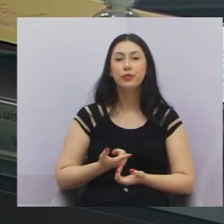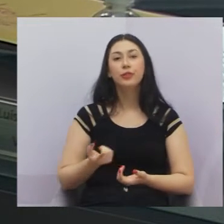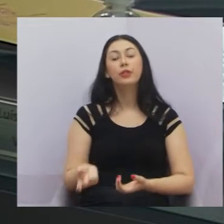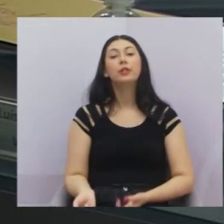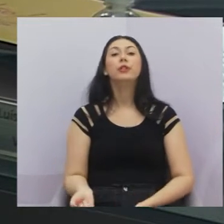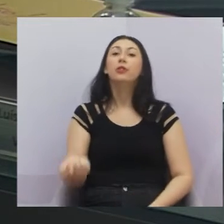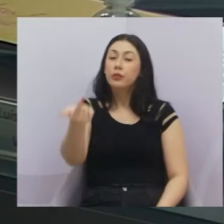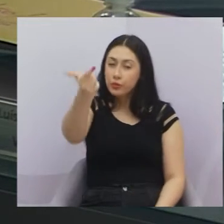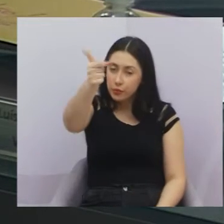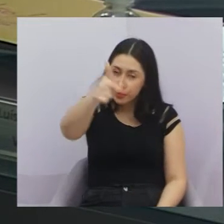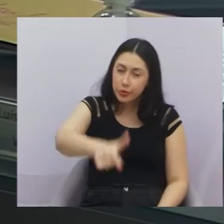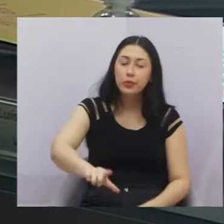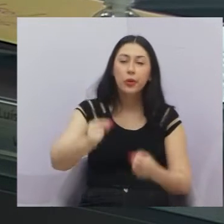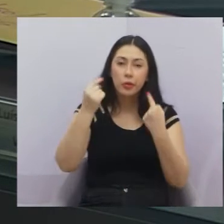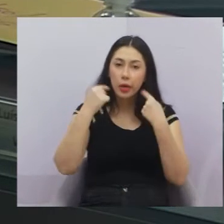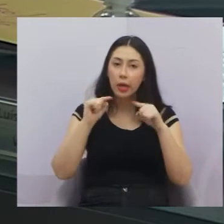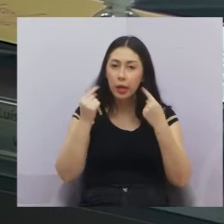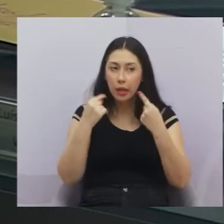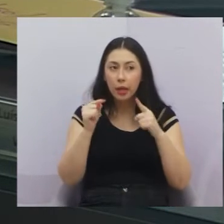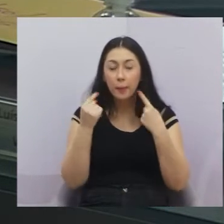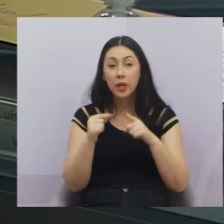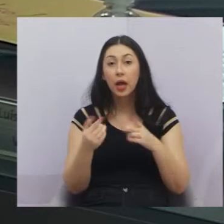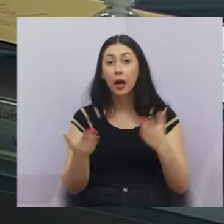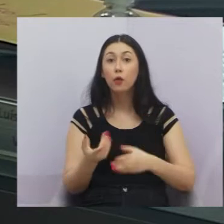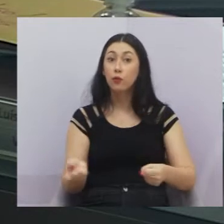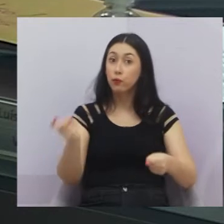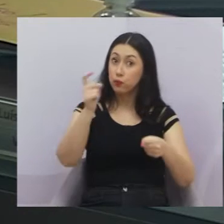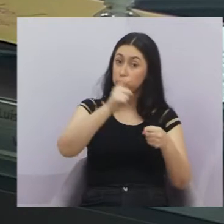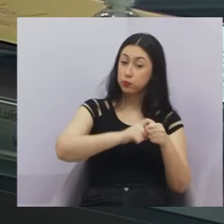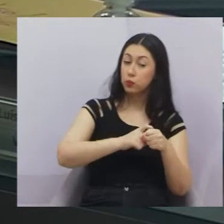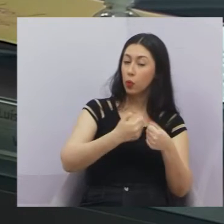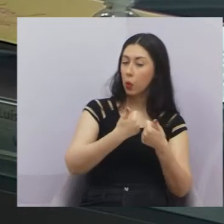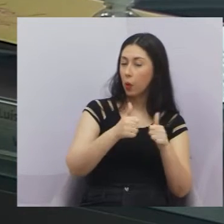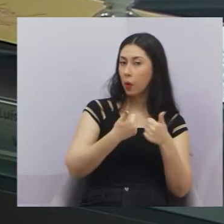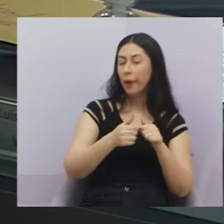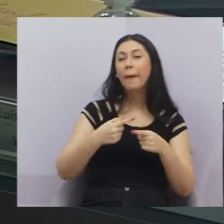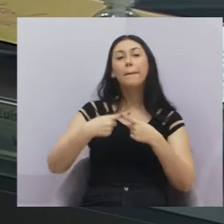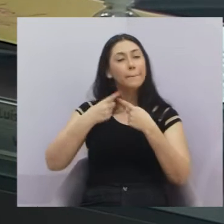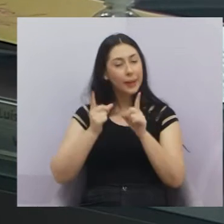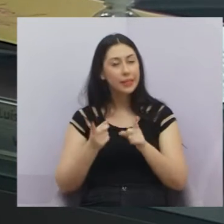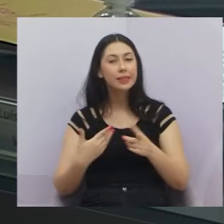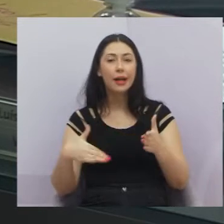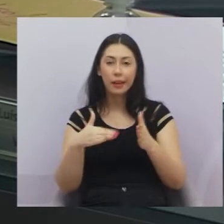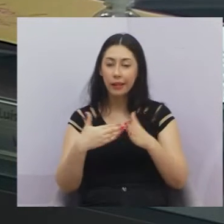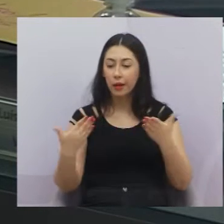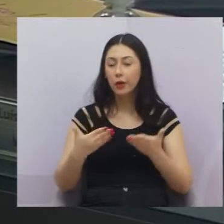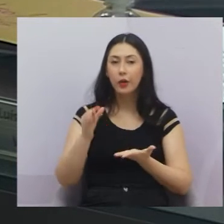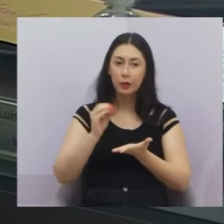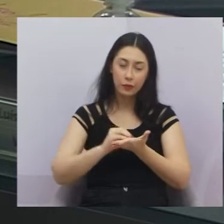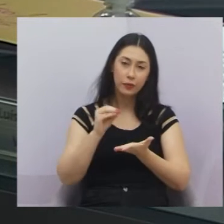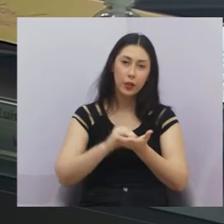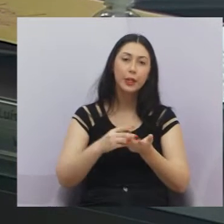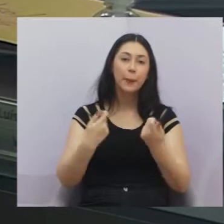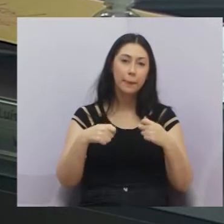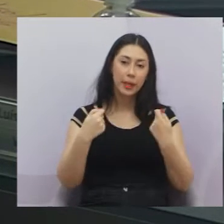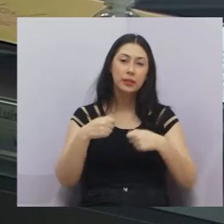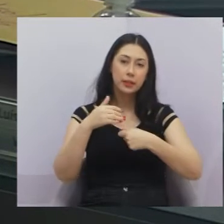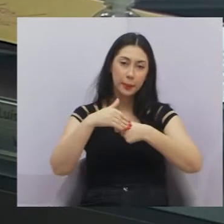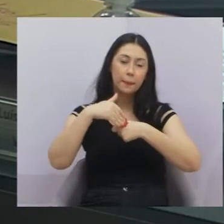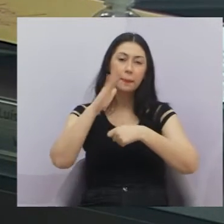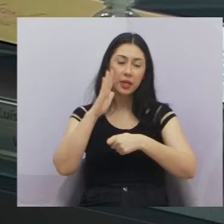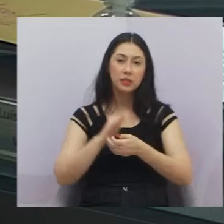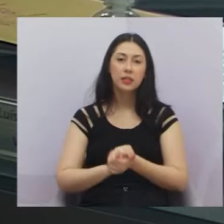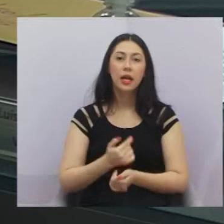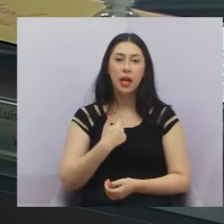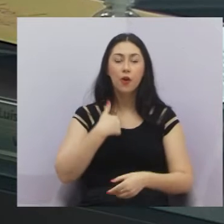tribuna há muito tempo, voltaram algumas linhas, mas ainda é insuficiente para atender com qualidade os moradores de Jacareí.